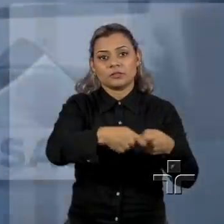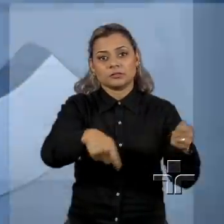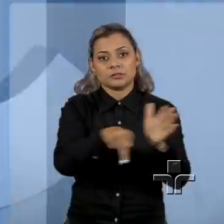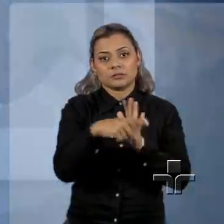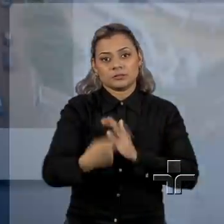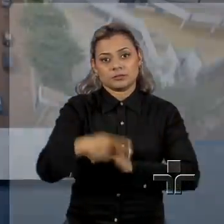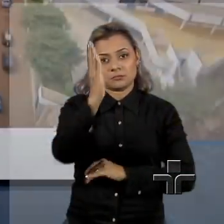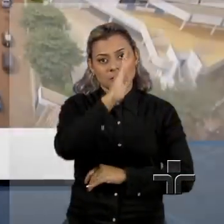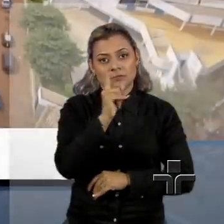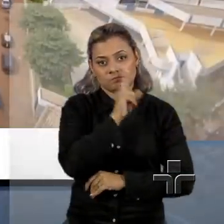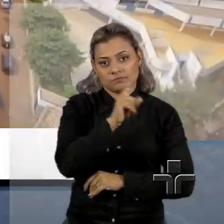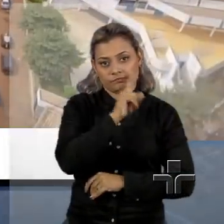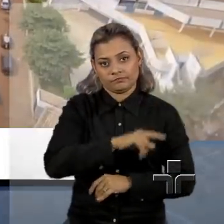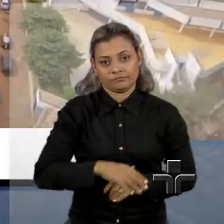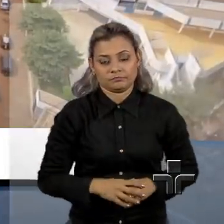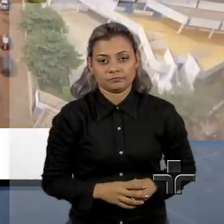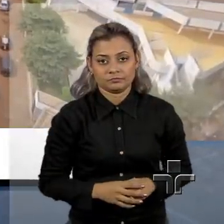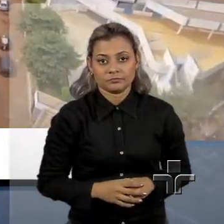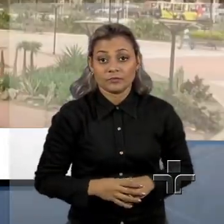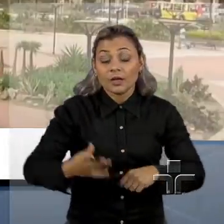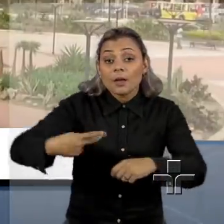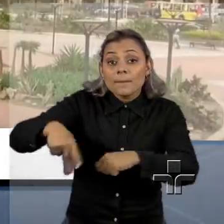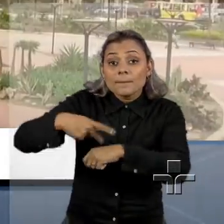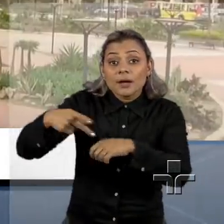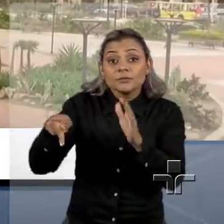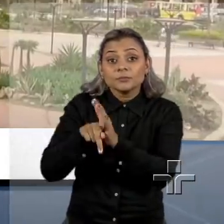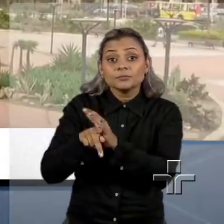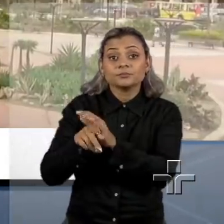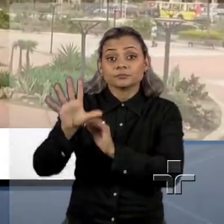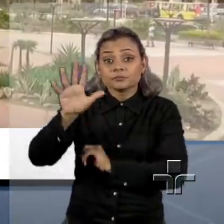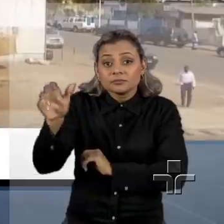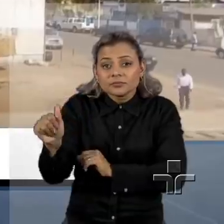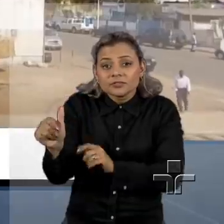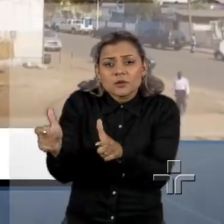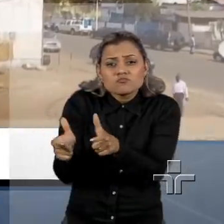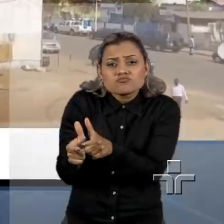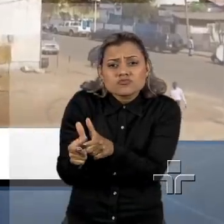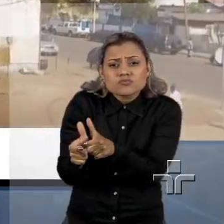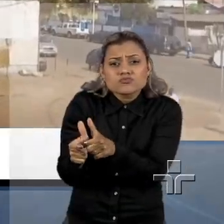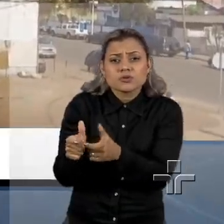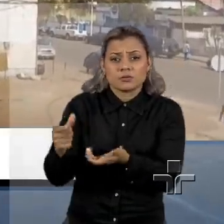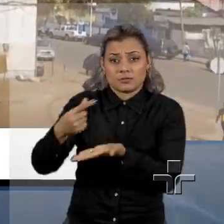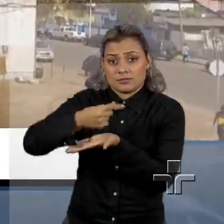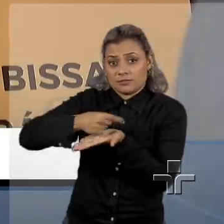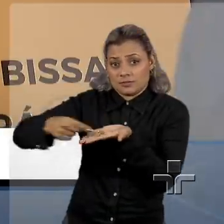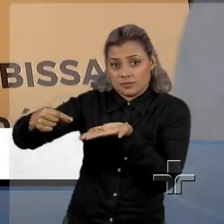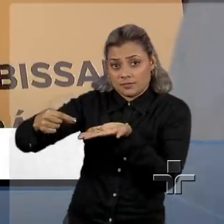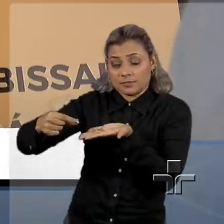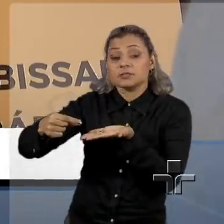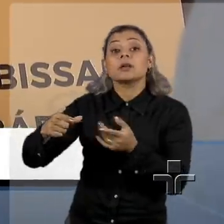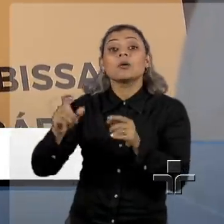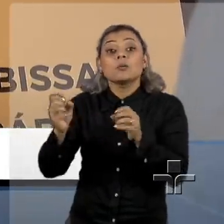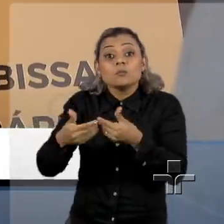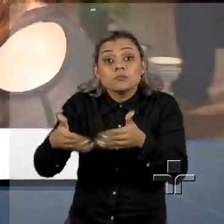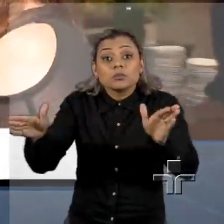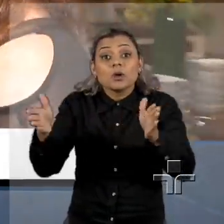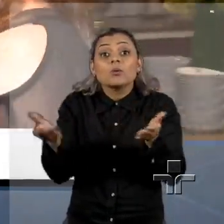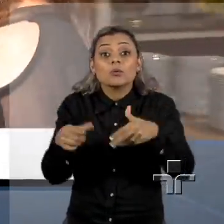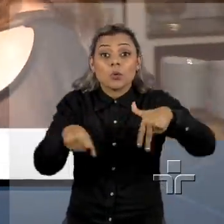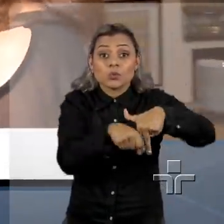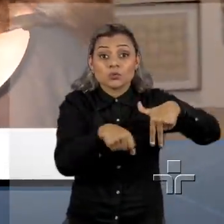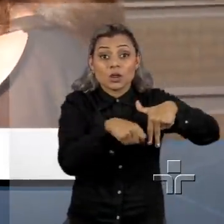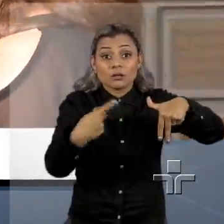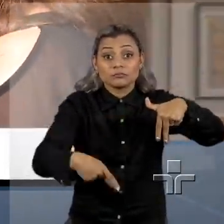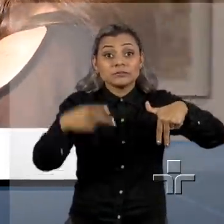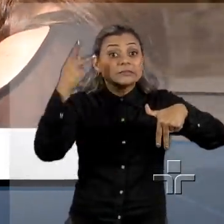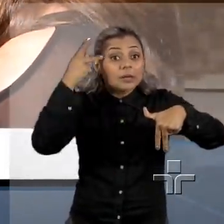precária. Pequeno país africano com menos de 2 milhões de habitantes, Guiné-Bissau inaugura consulado em São